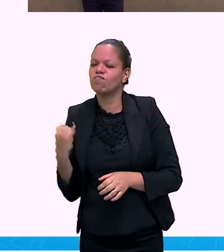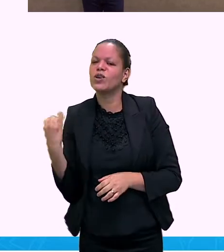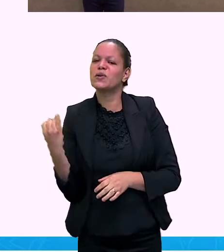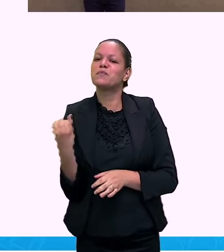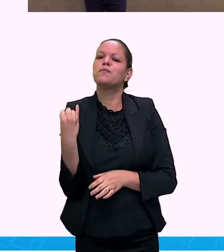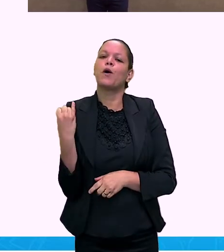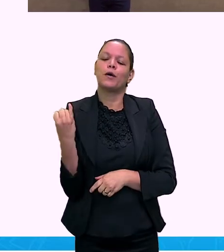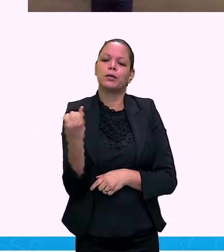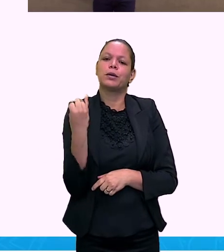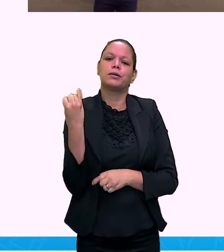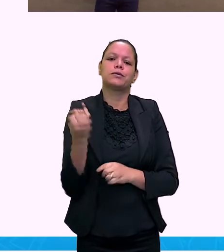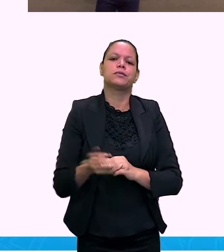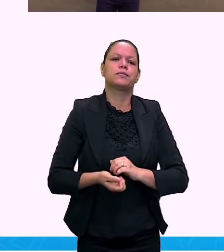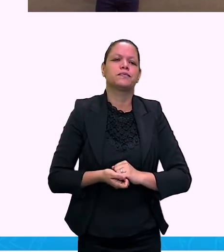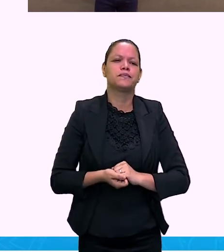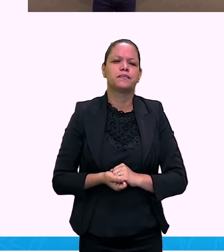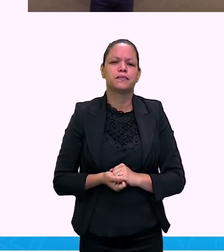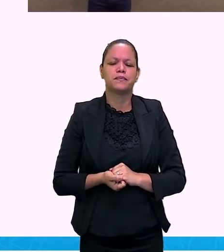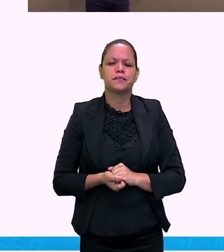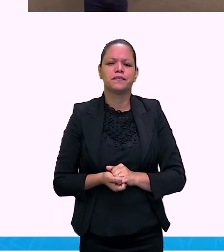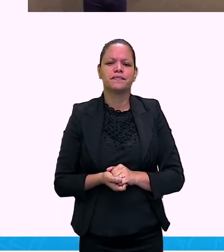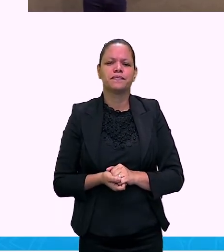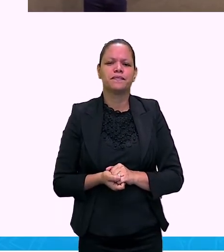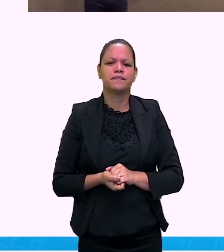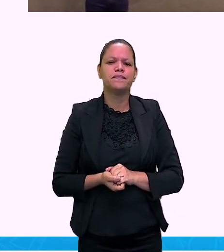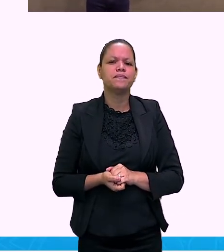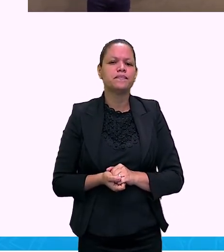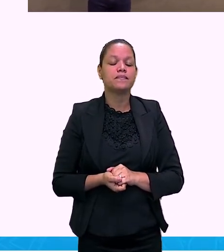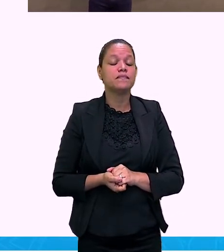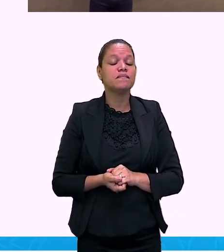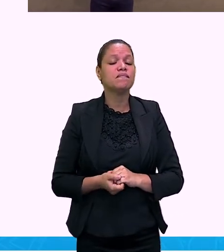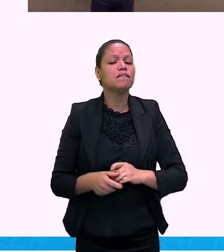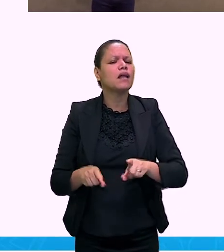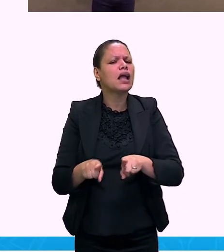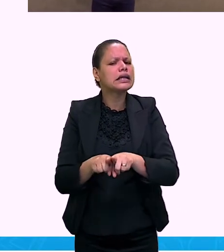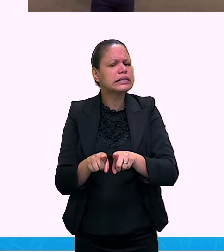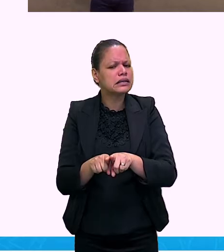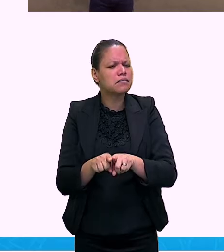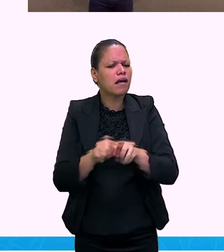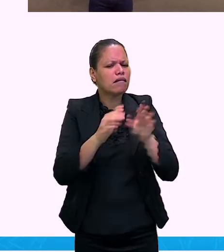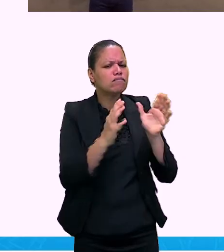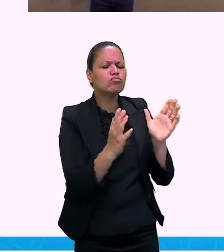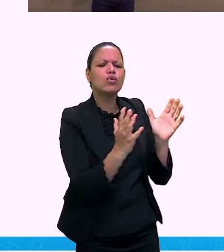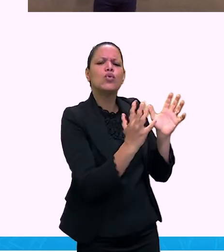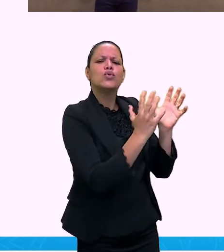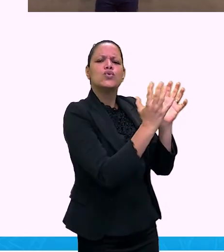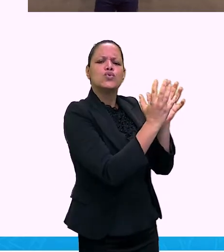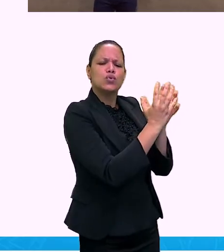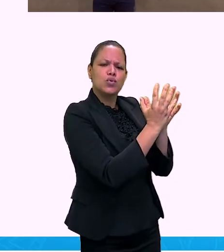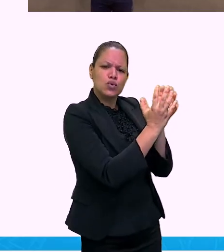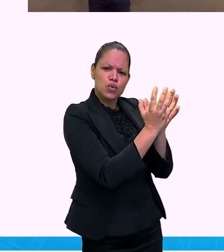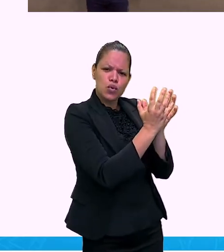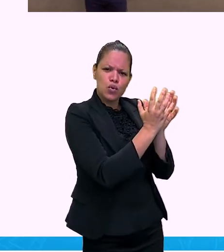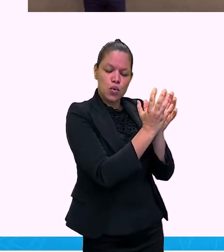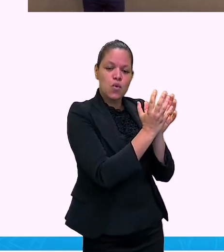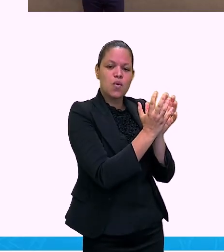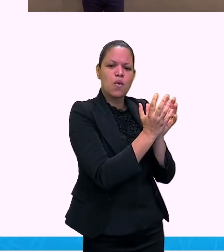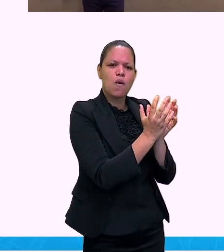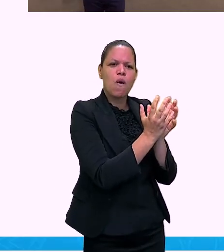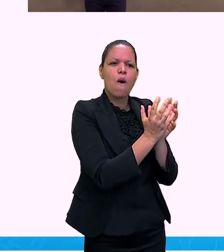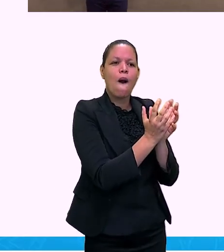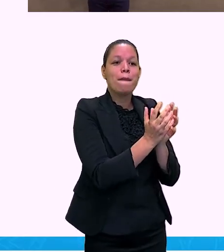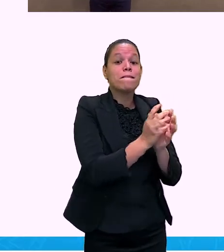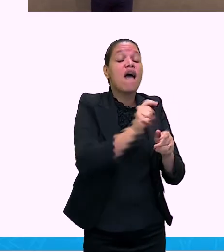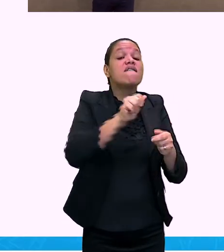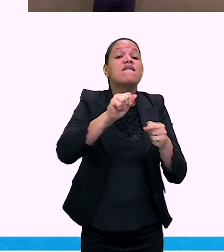remetem, são bastante importantes. E eles também, dentro da tribo, faziam o quê? Distinções, né?